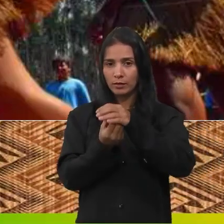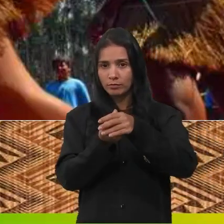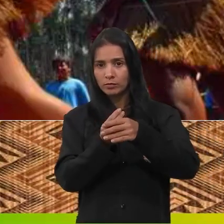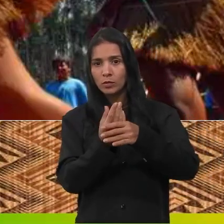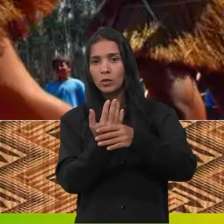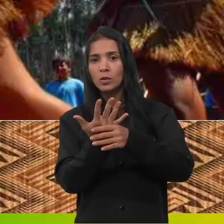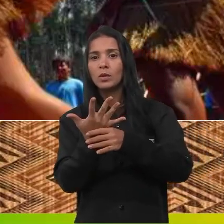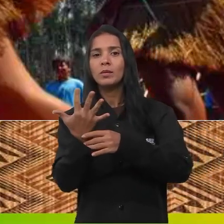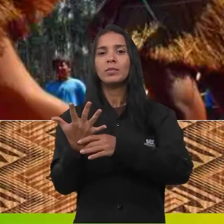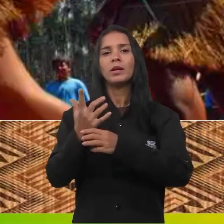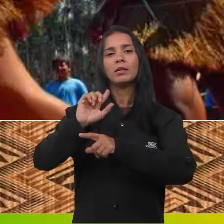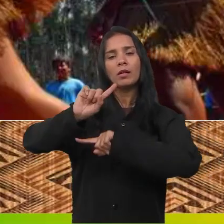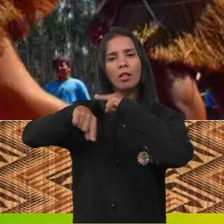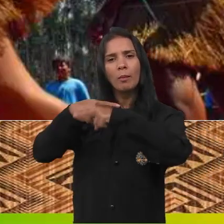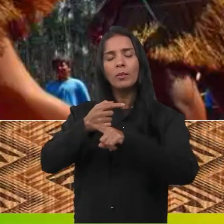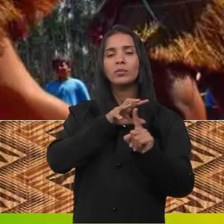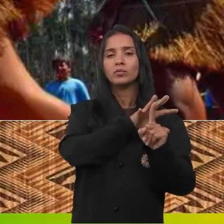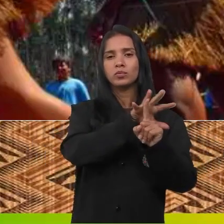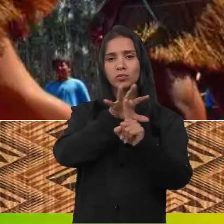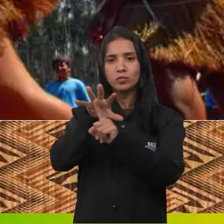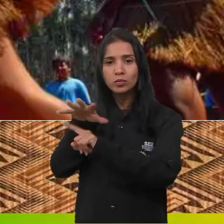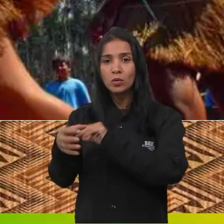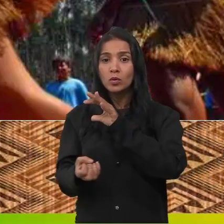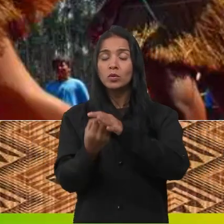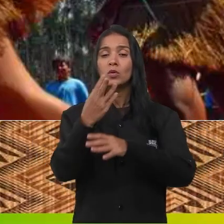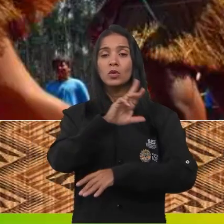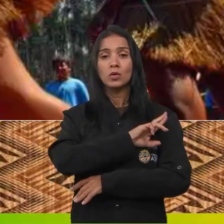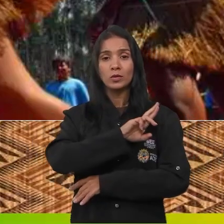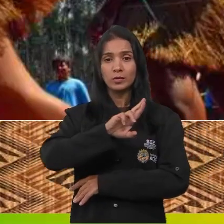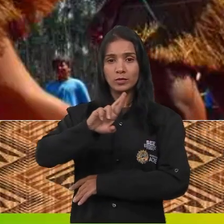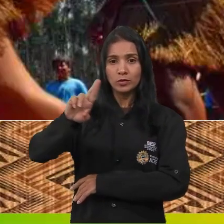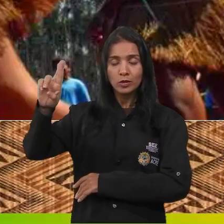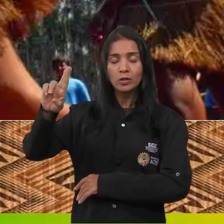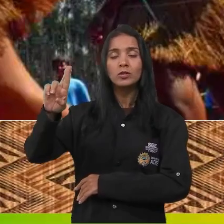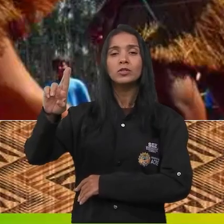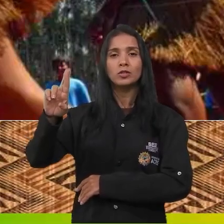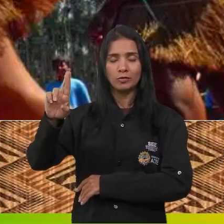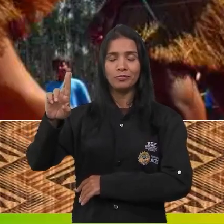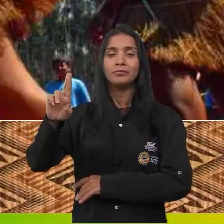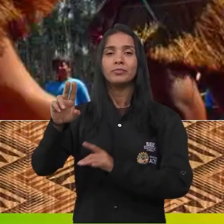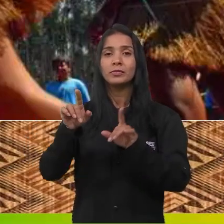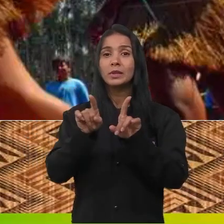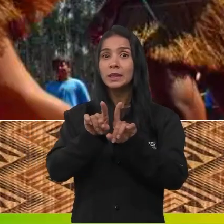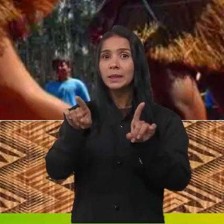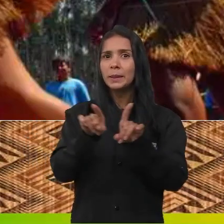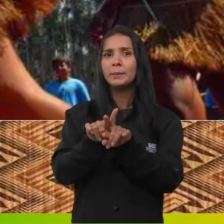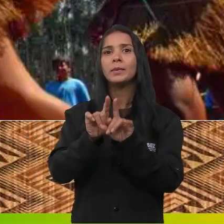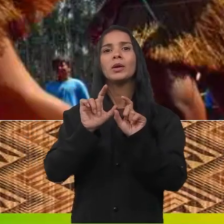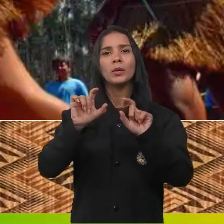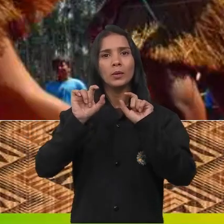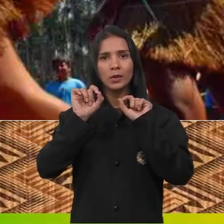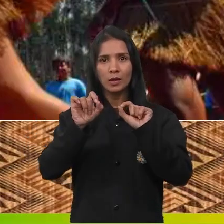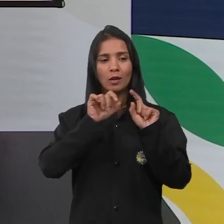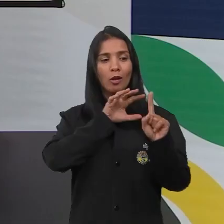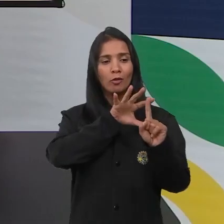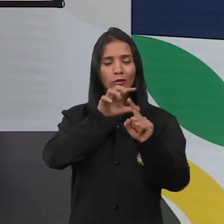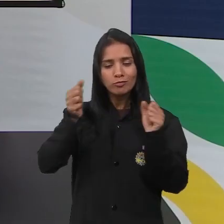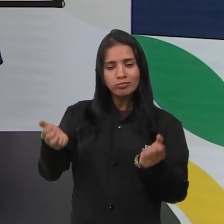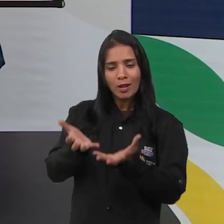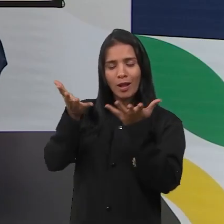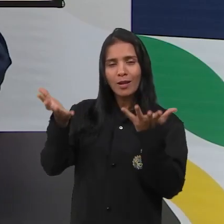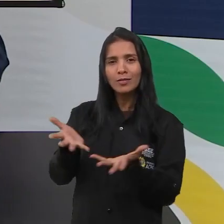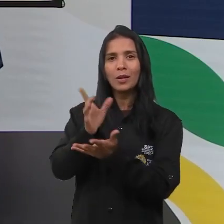e que acabou influenciando de certa forma e acabou também contribuindo para a